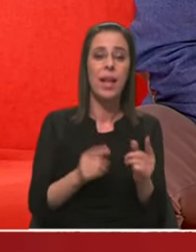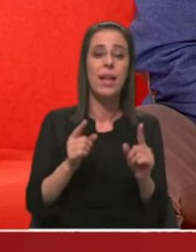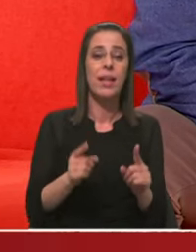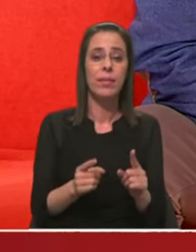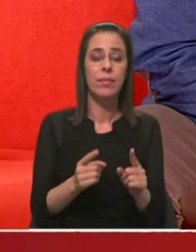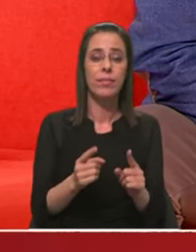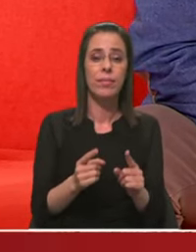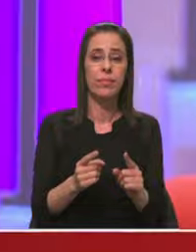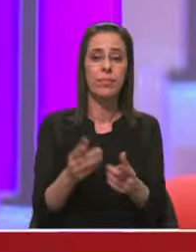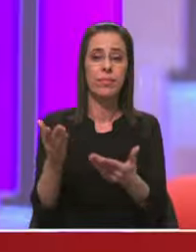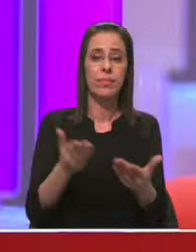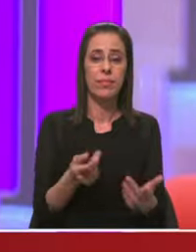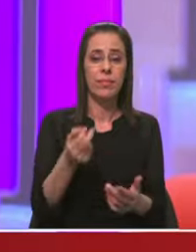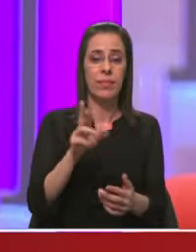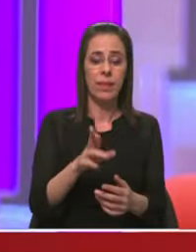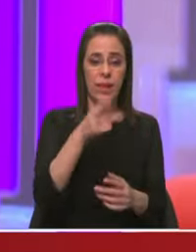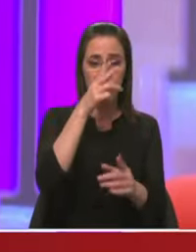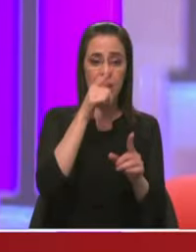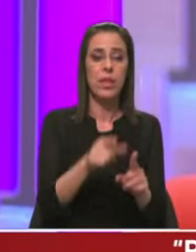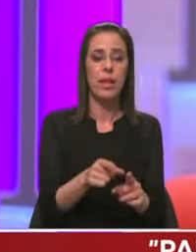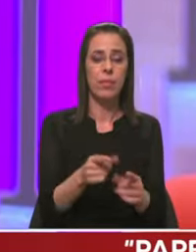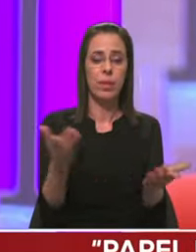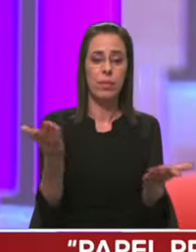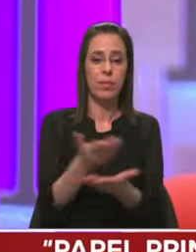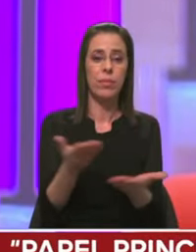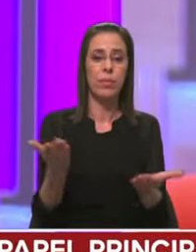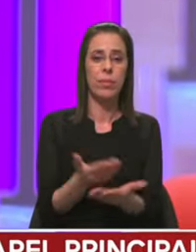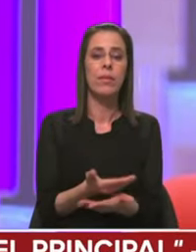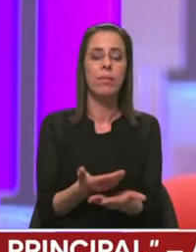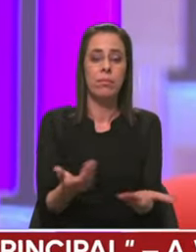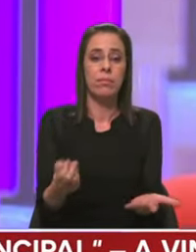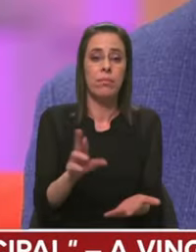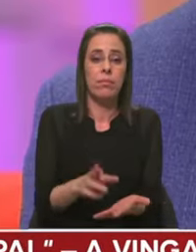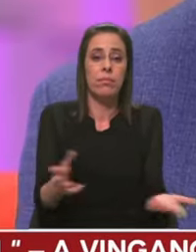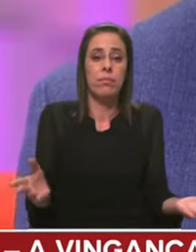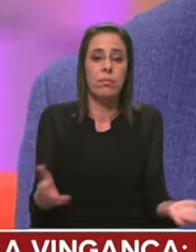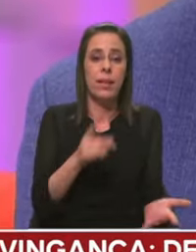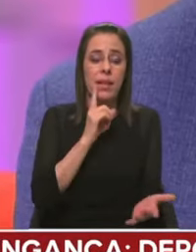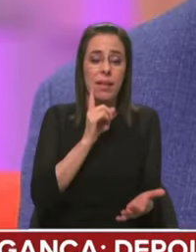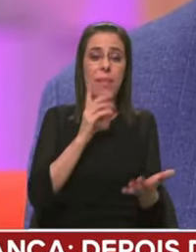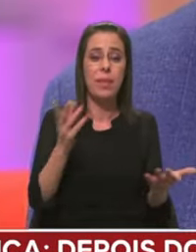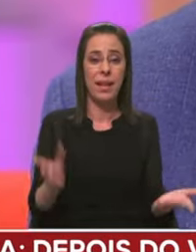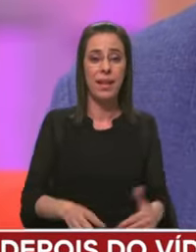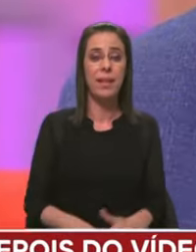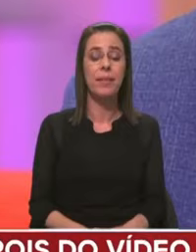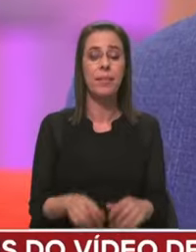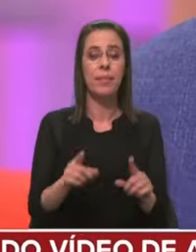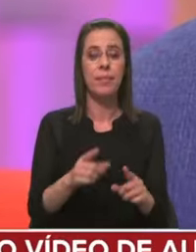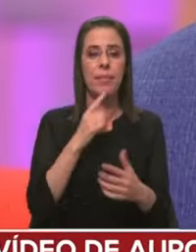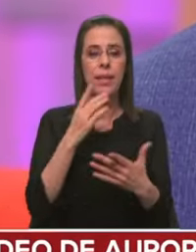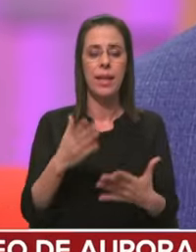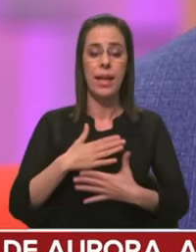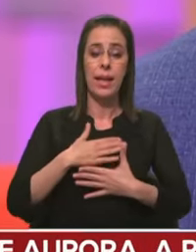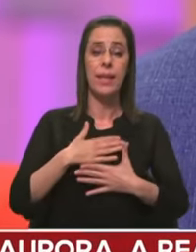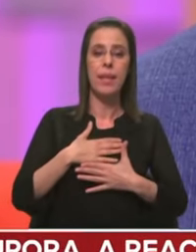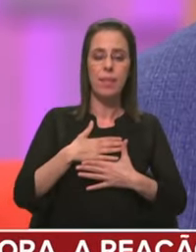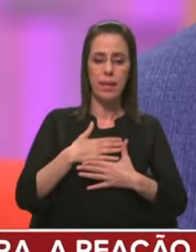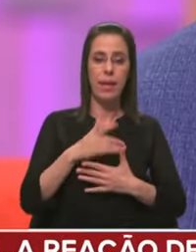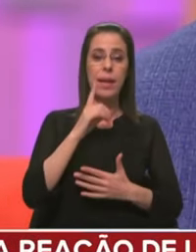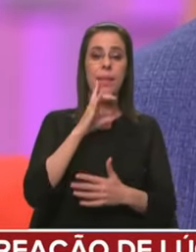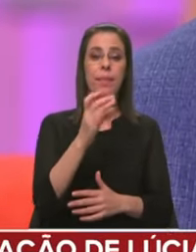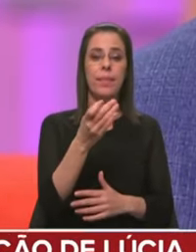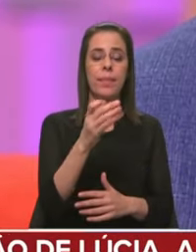apresentados pela ex-namorada do Lourenço não é o É verdade também tem graça é verdade ela era uma grande amiga da da